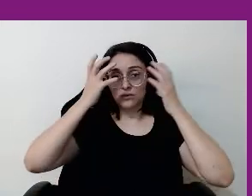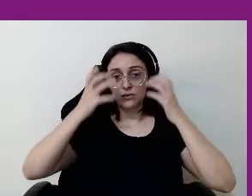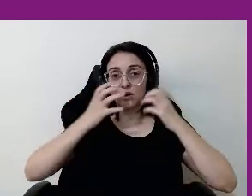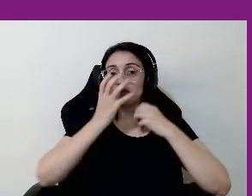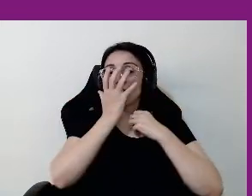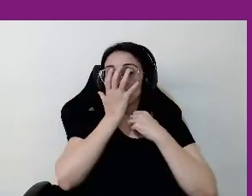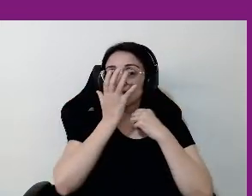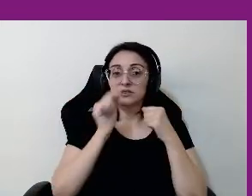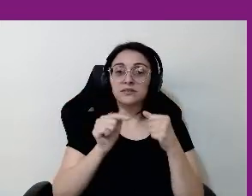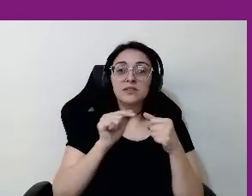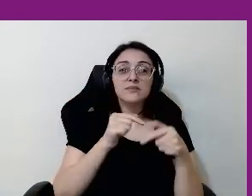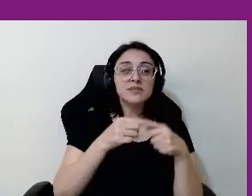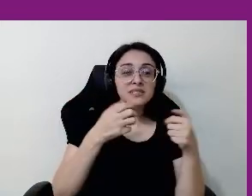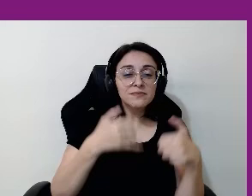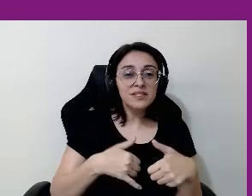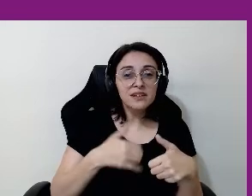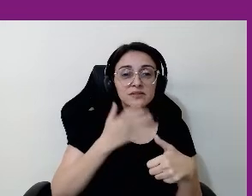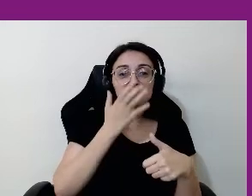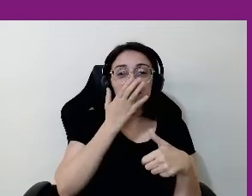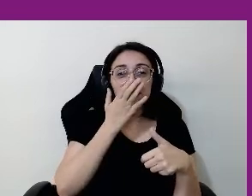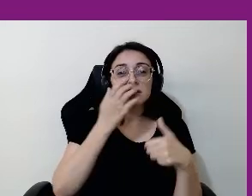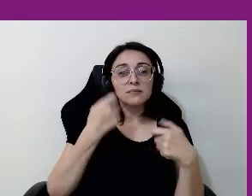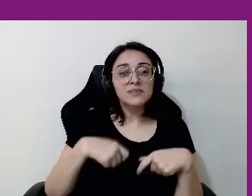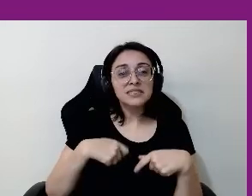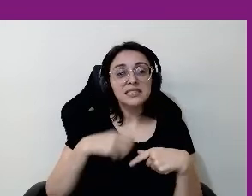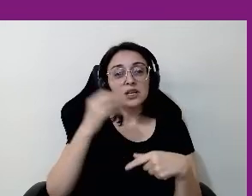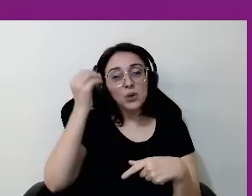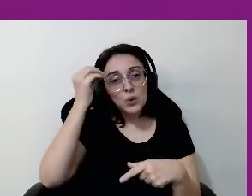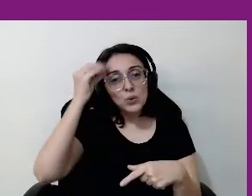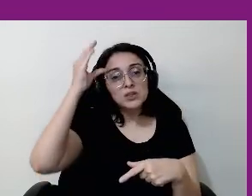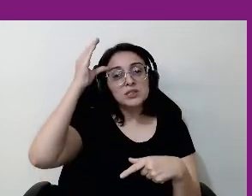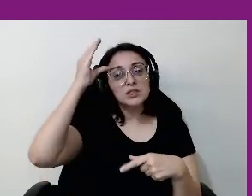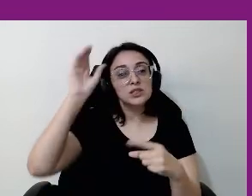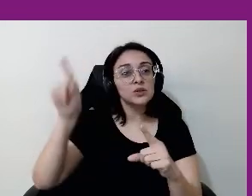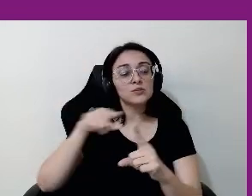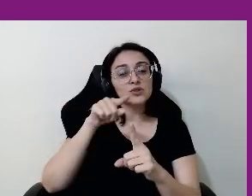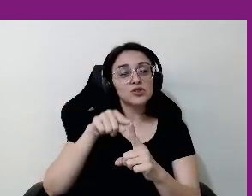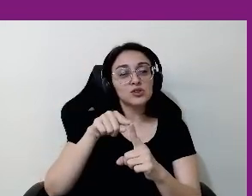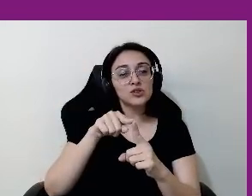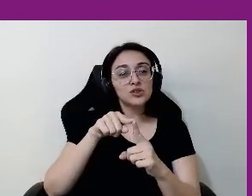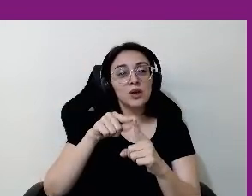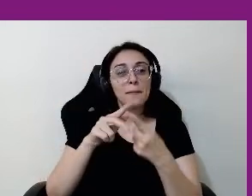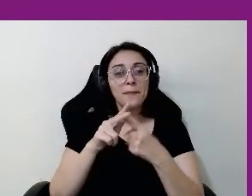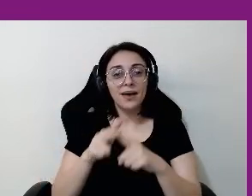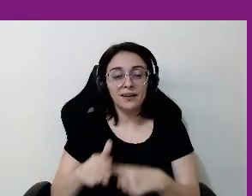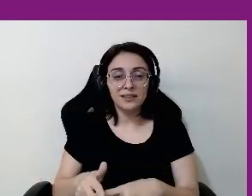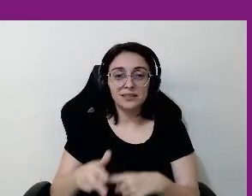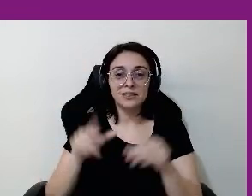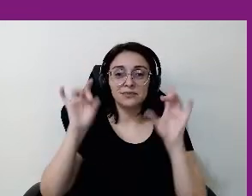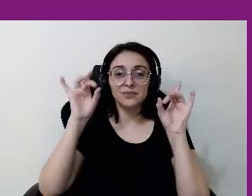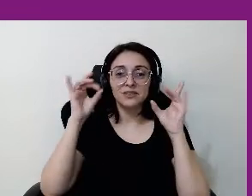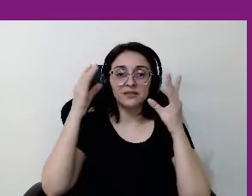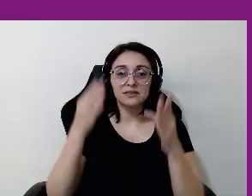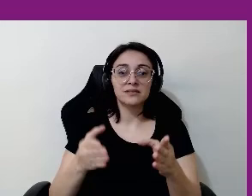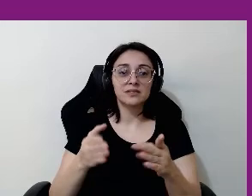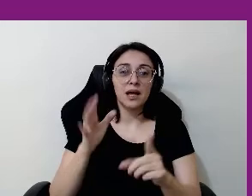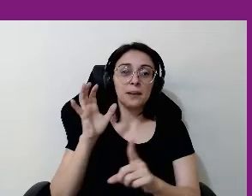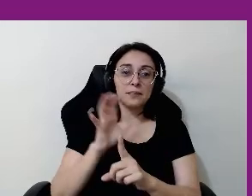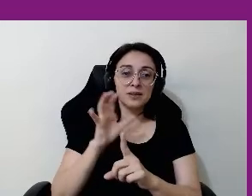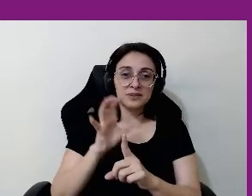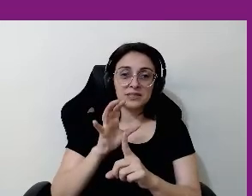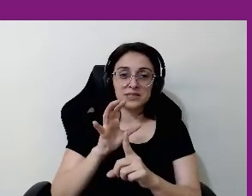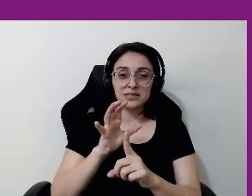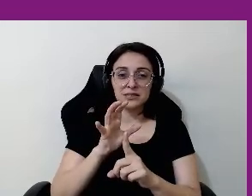de ventilação, e ventilação requer um conhecimento objetivo da mecânica, especialmente da pressão